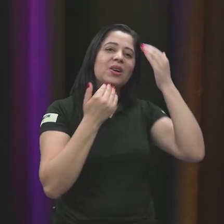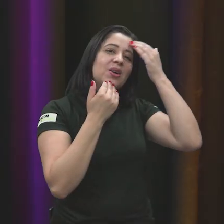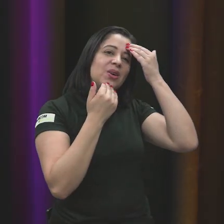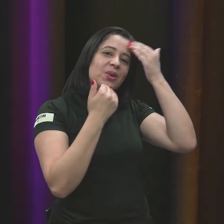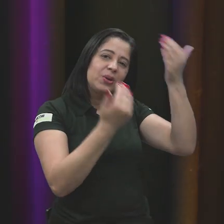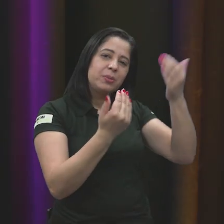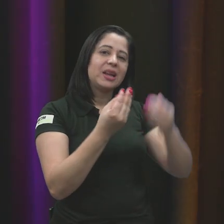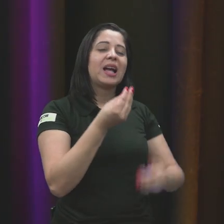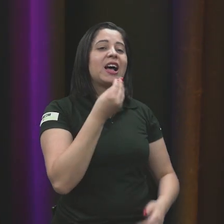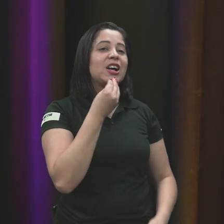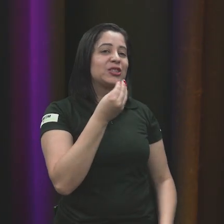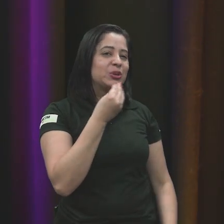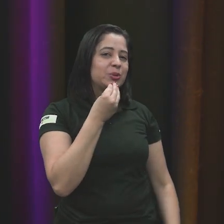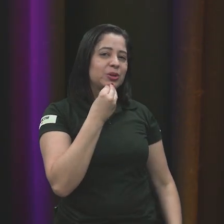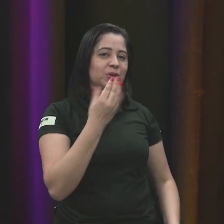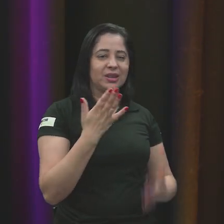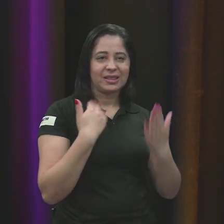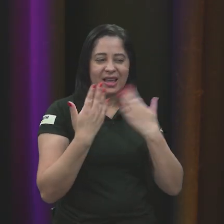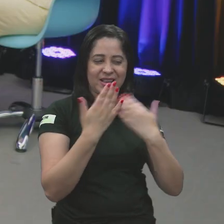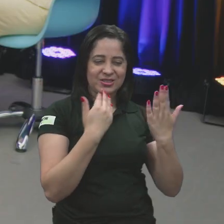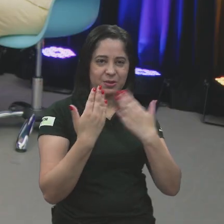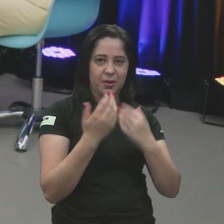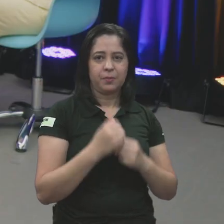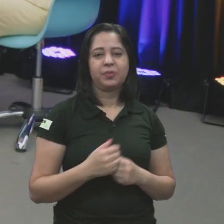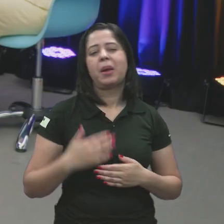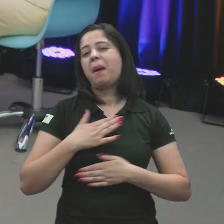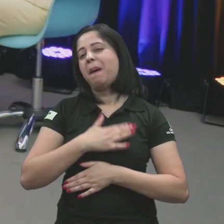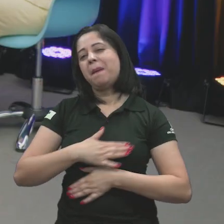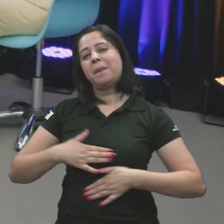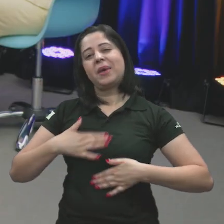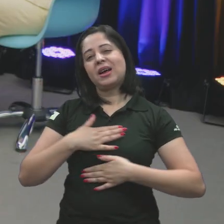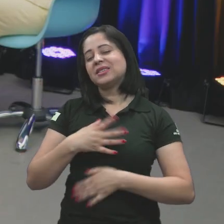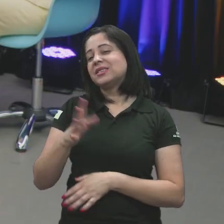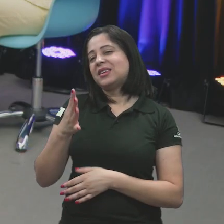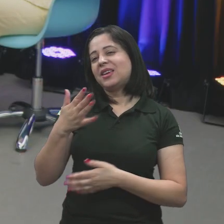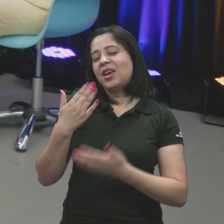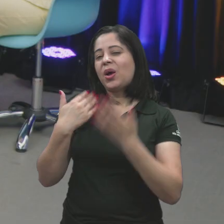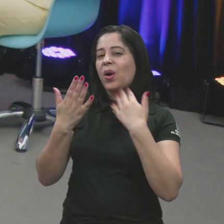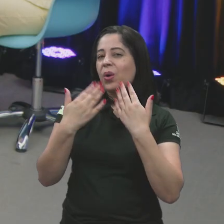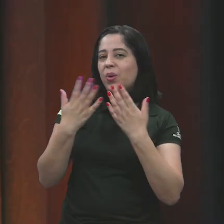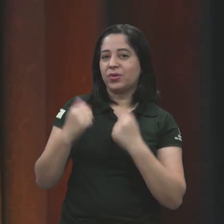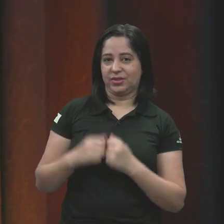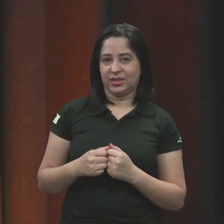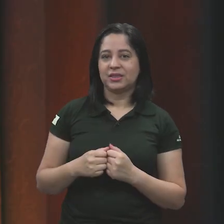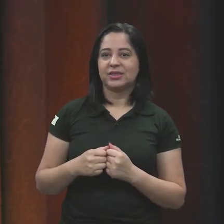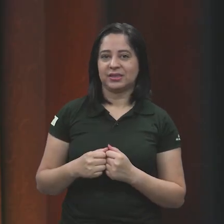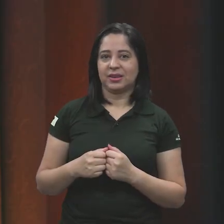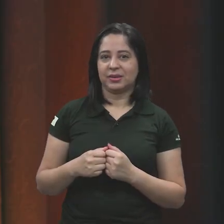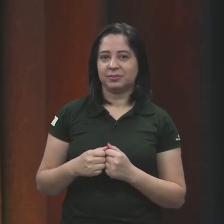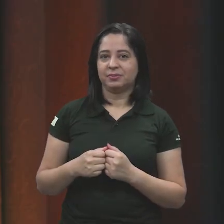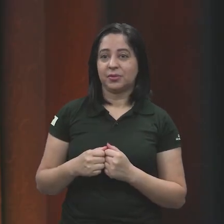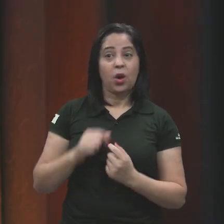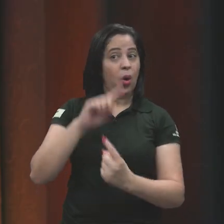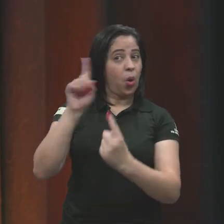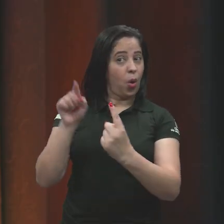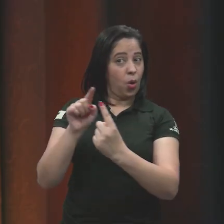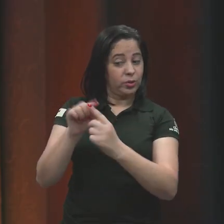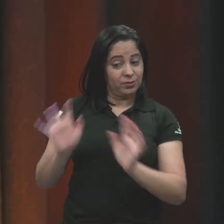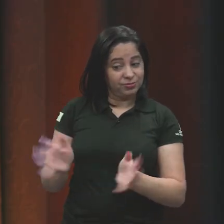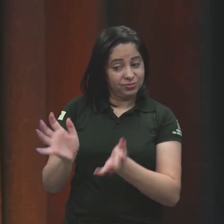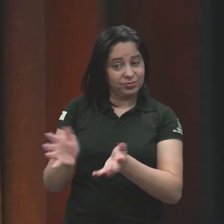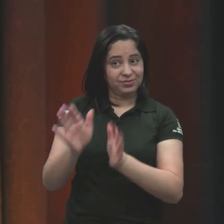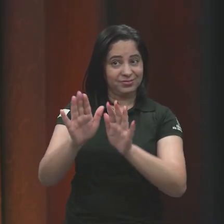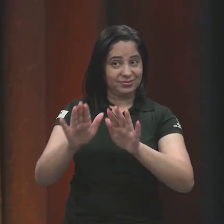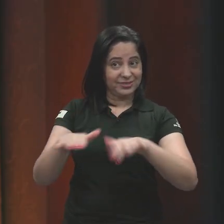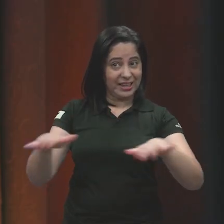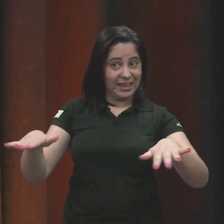estar aqui, a oportunidade de estar aqui junto com você. Prazer enorme falar sobre esse assunto que instiga os pais e também as crianças,